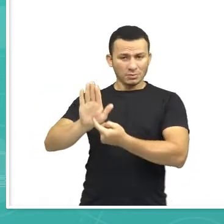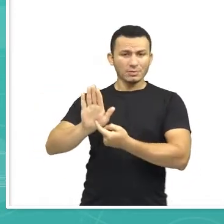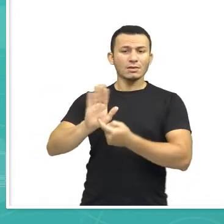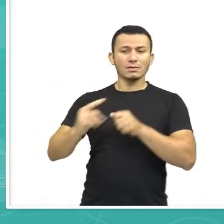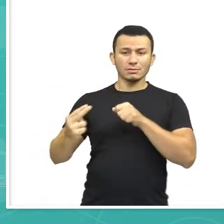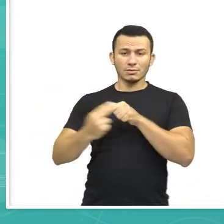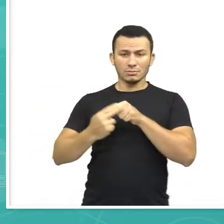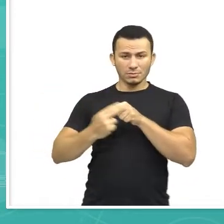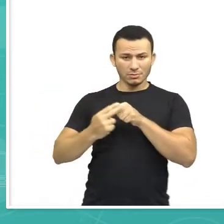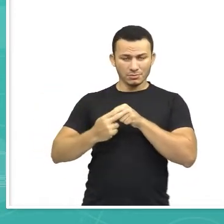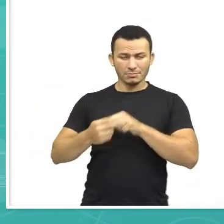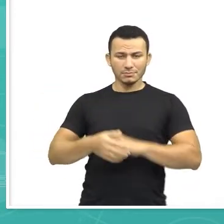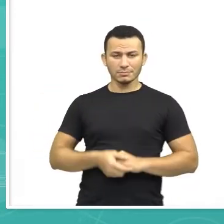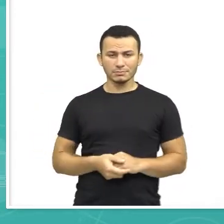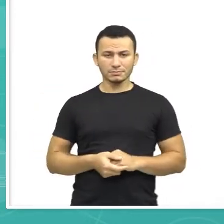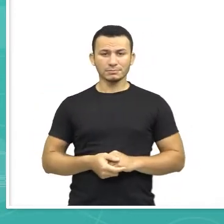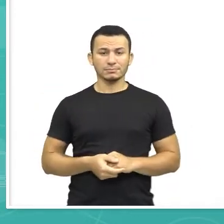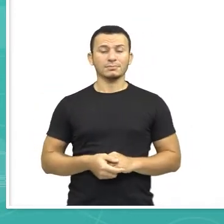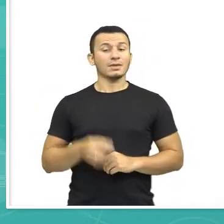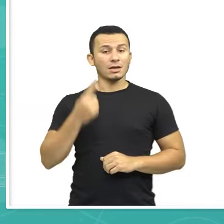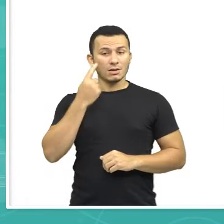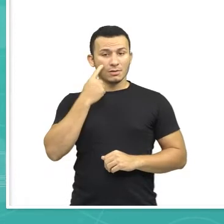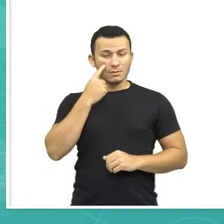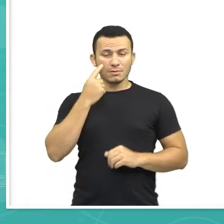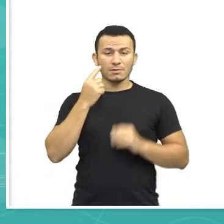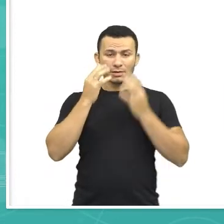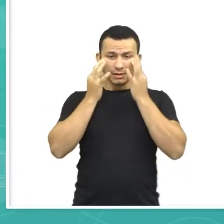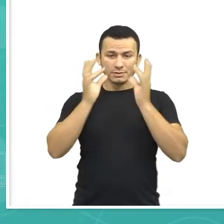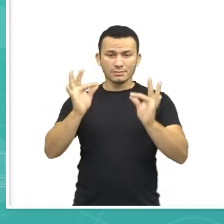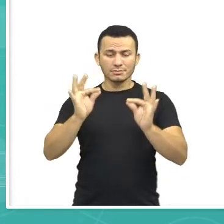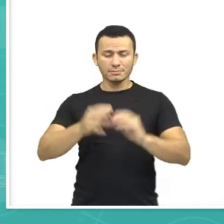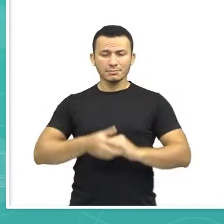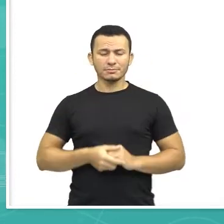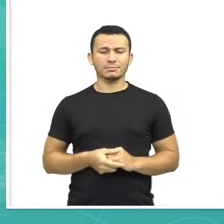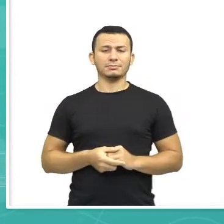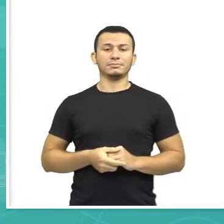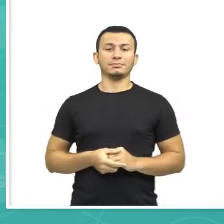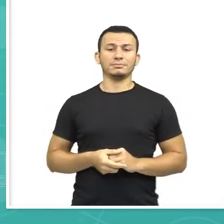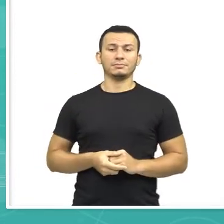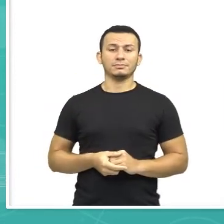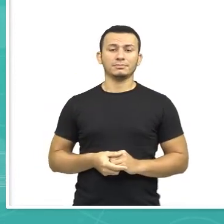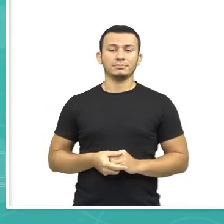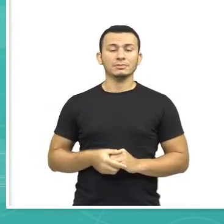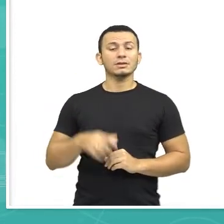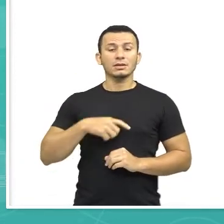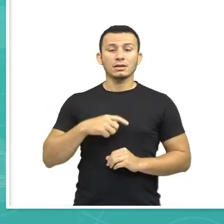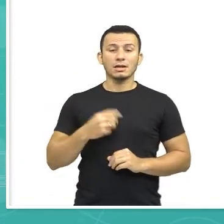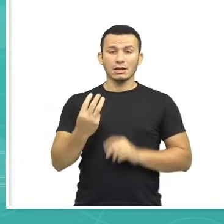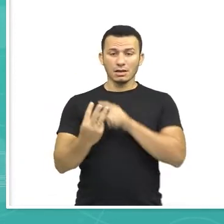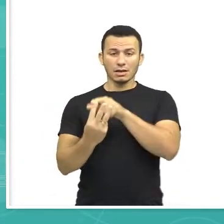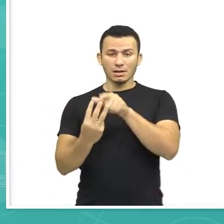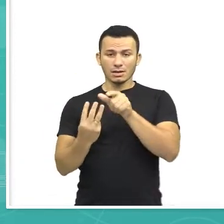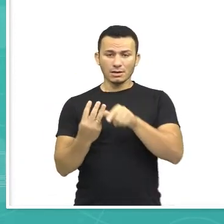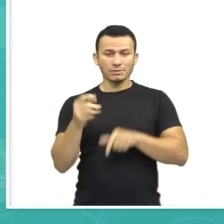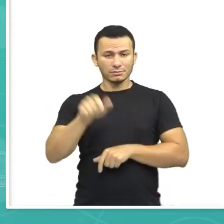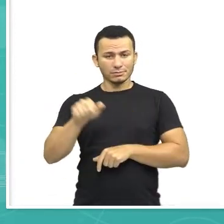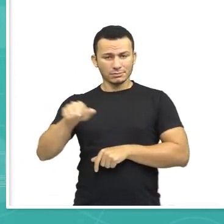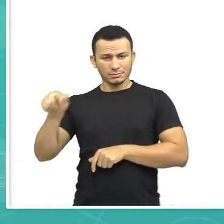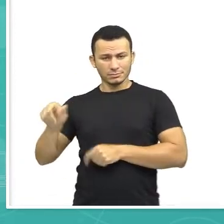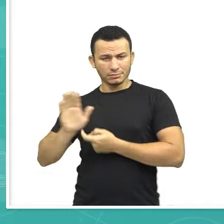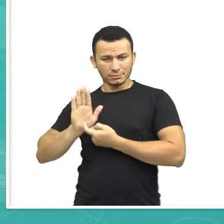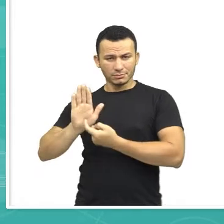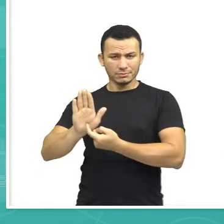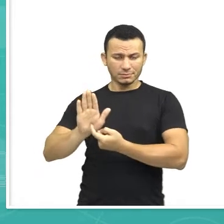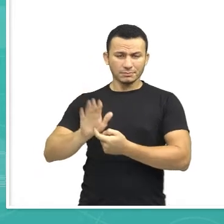pelos pronomes. Olha só, observe aí. Vamos lá, olha só. Então temos aqui as três pessoas que indicam o